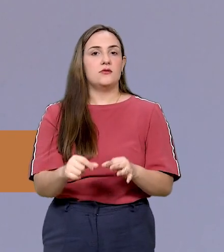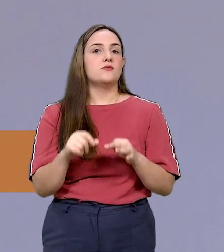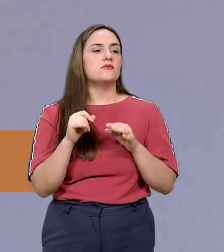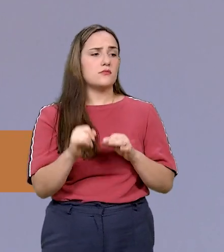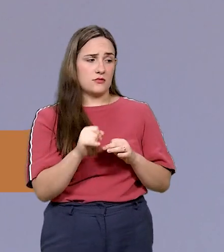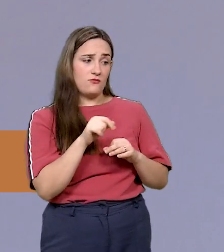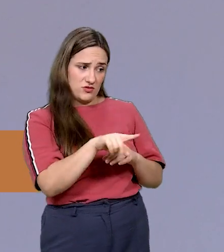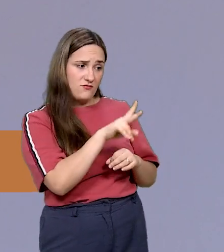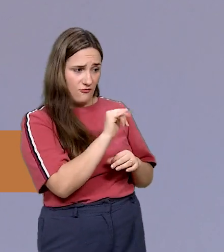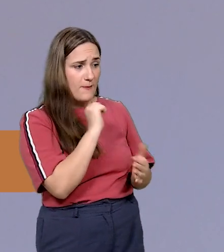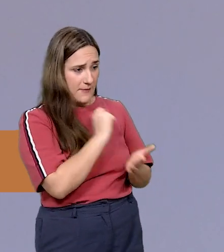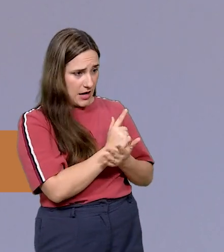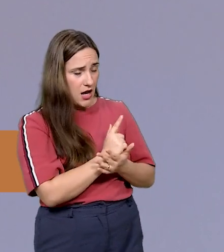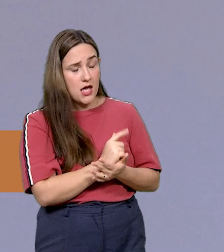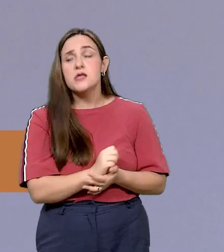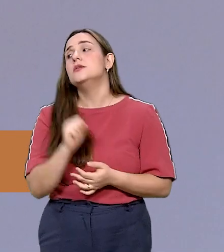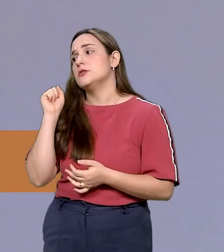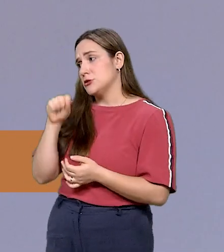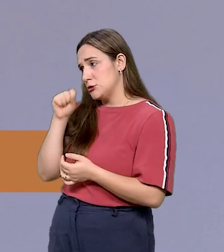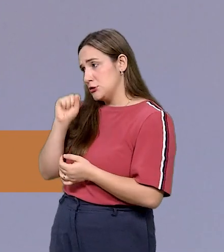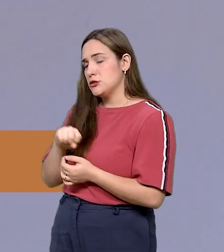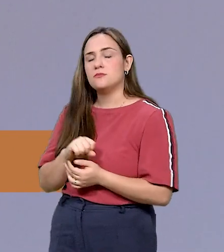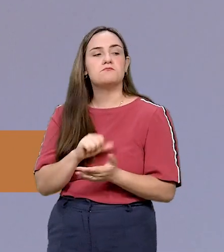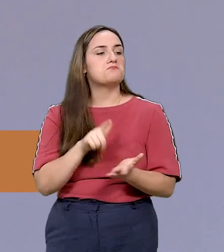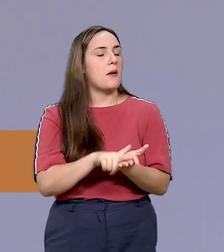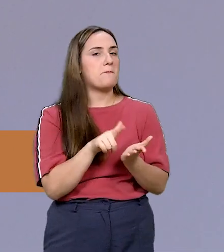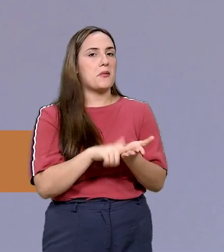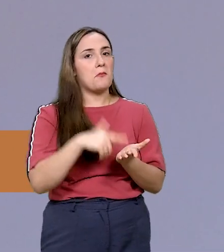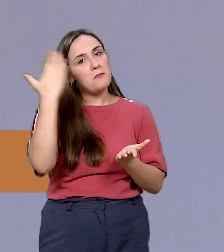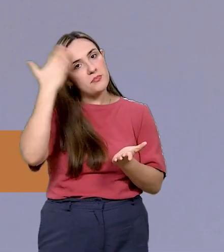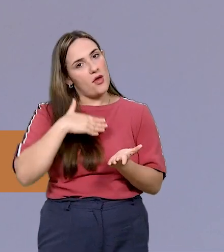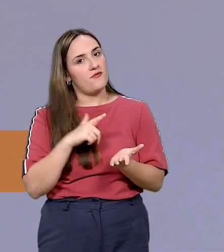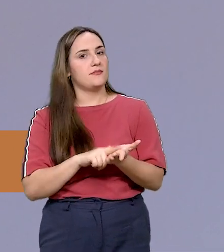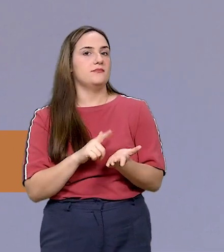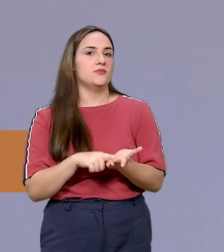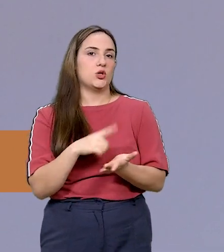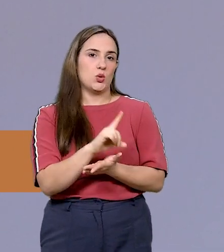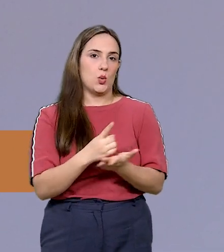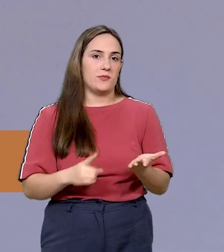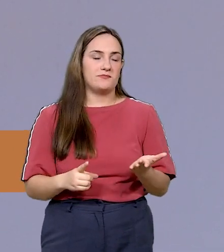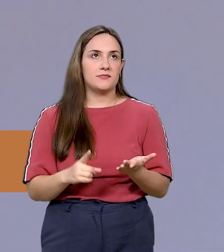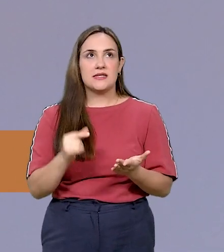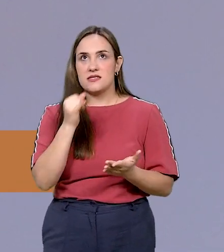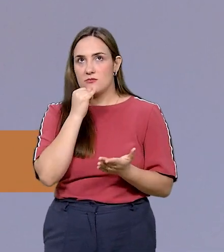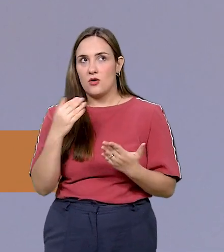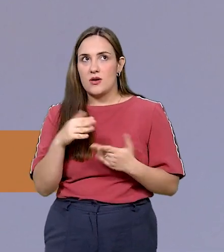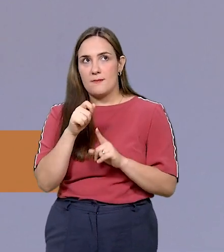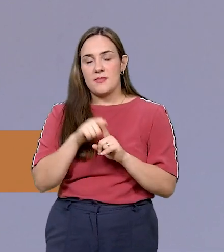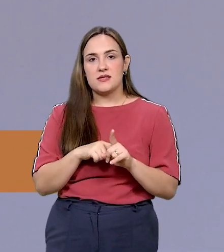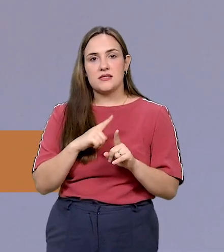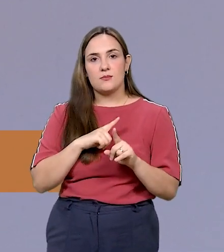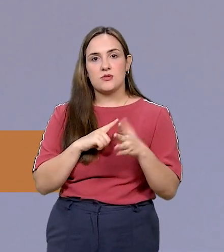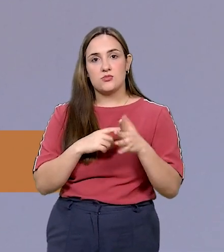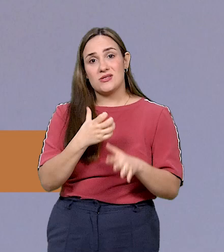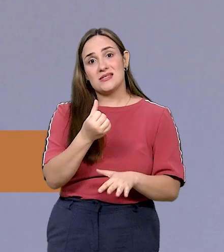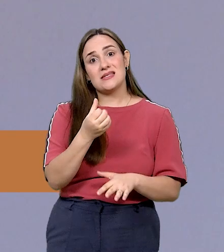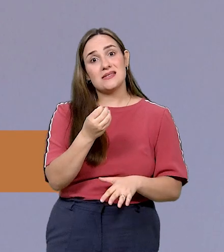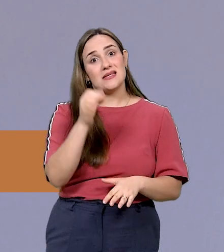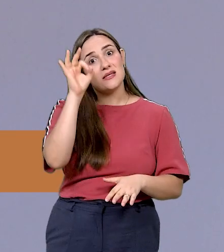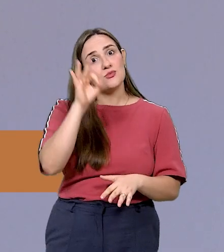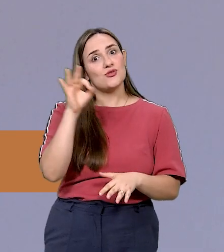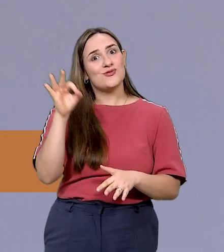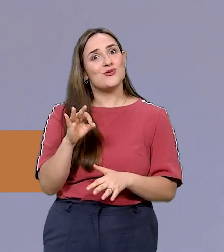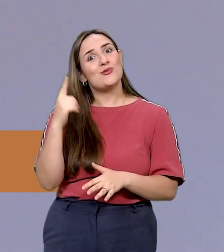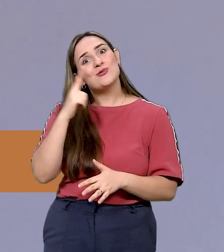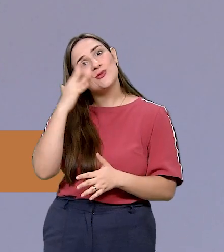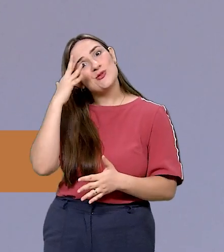a pessoa não cumpra. Então, por exemplo, nesse último mês, nós tivemos mais de 60% de acordos na